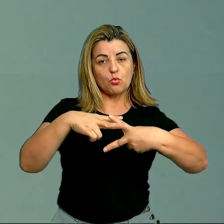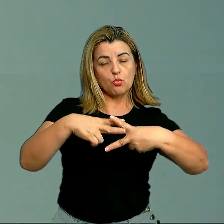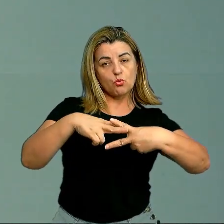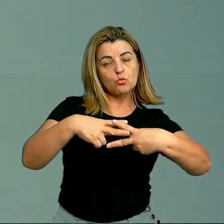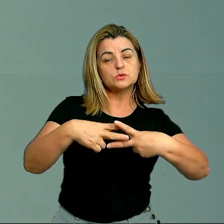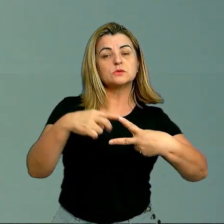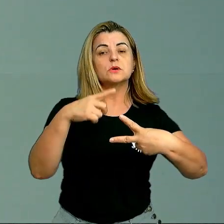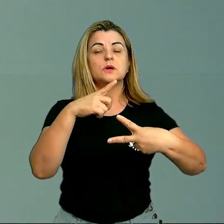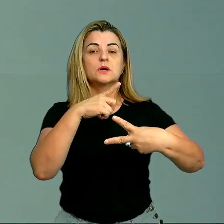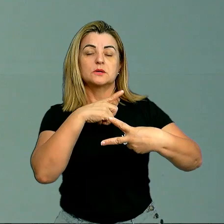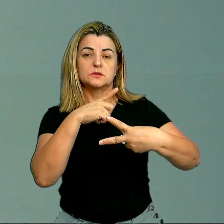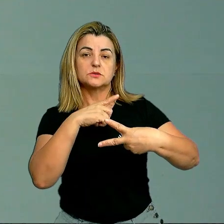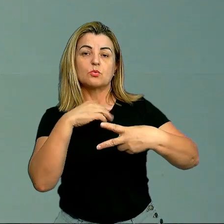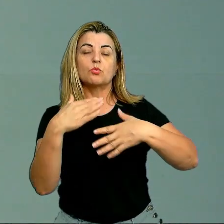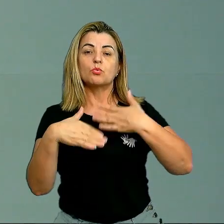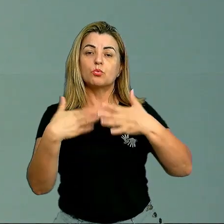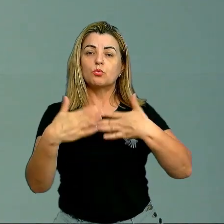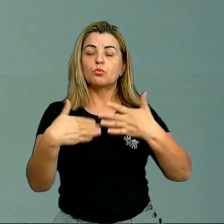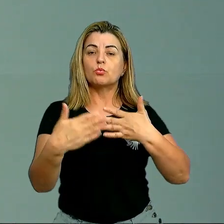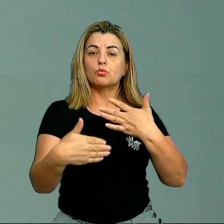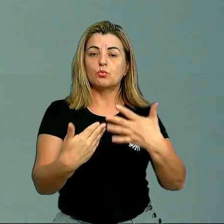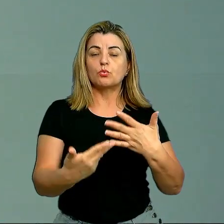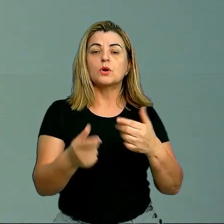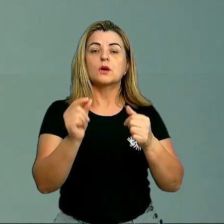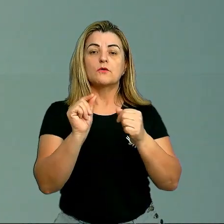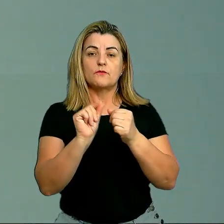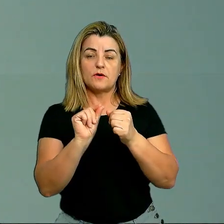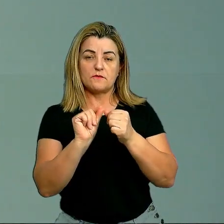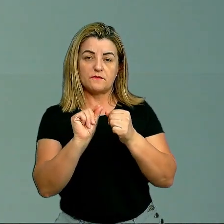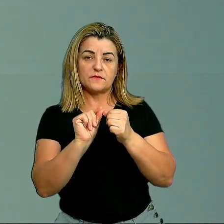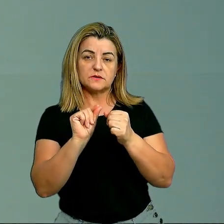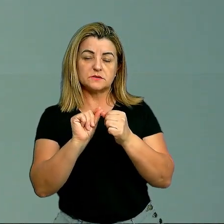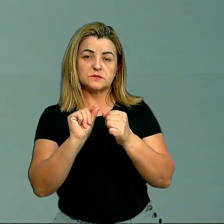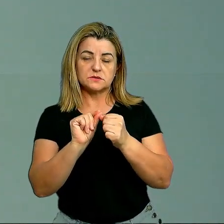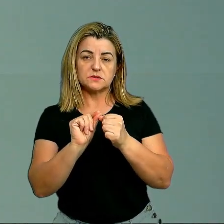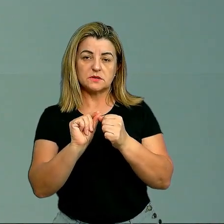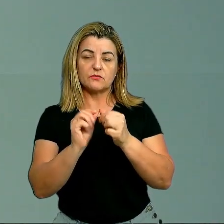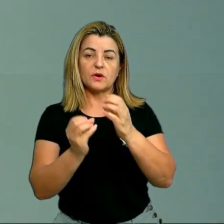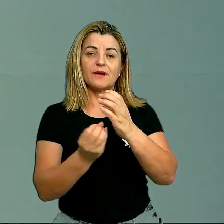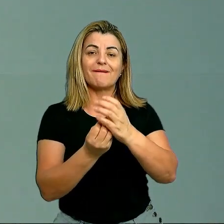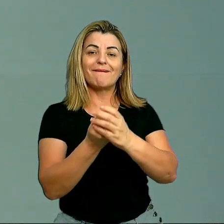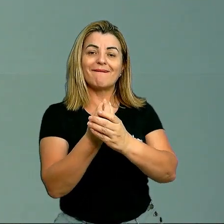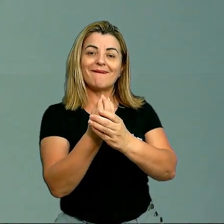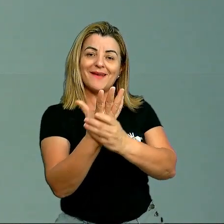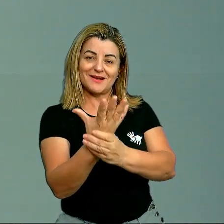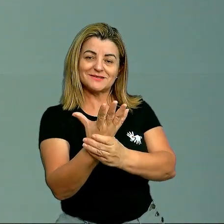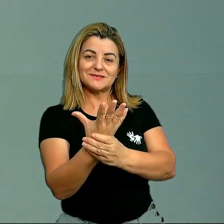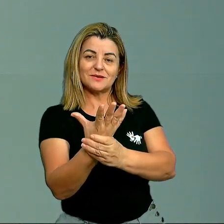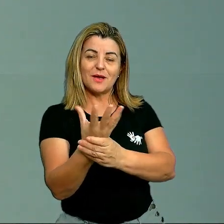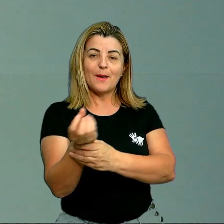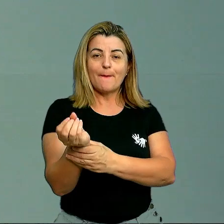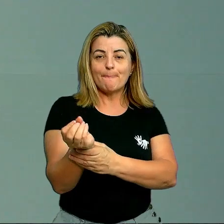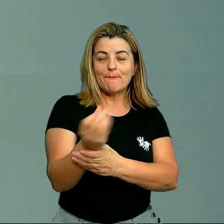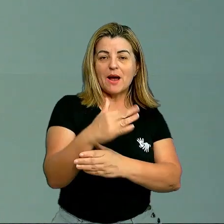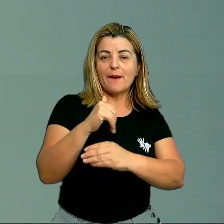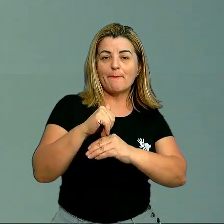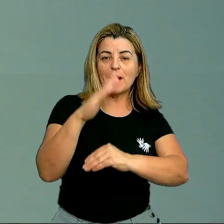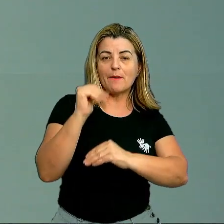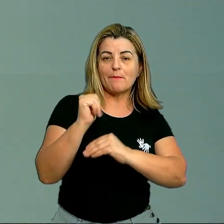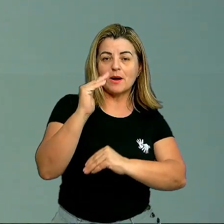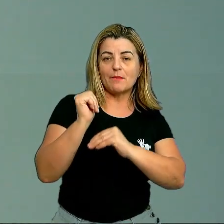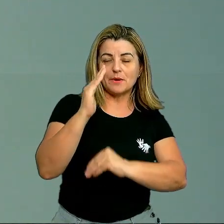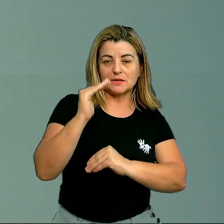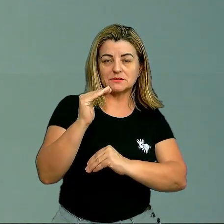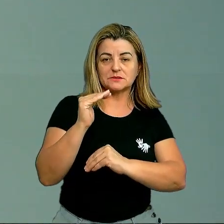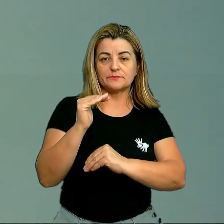descendentes férteis, que, consequentemente, vai fazer a sua criação também, Vai gerar mais descendentes férteis.